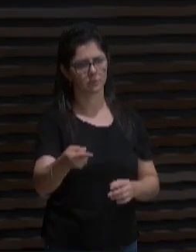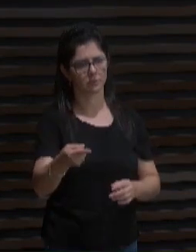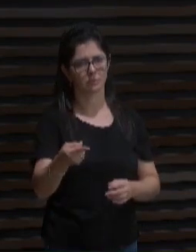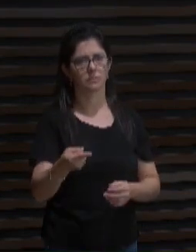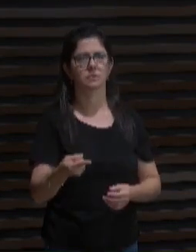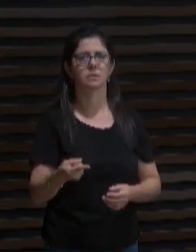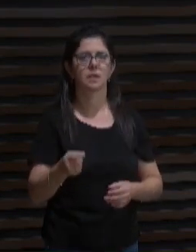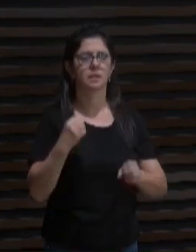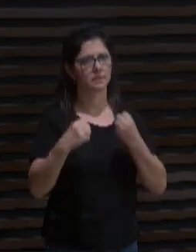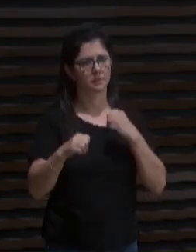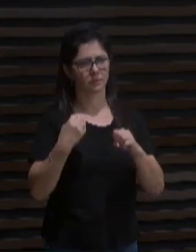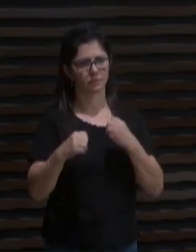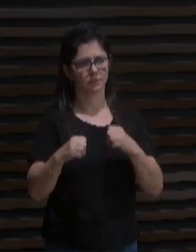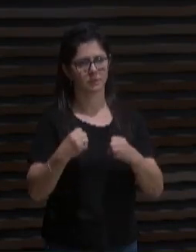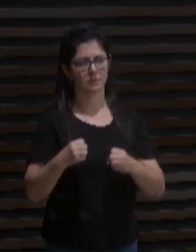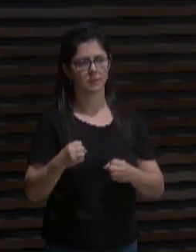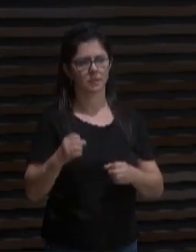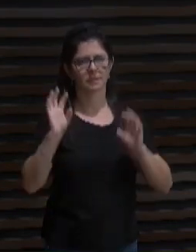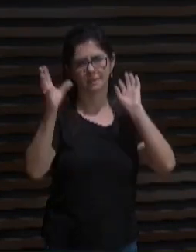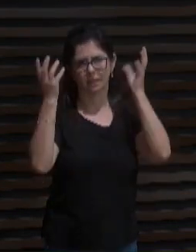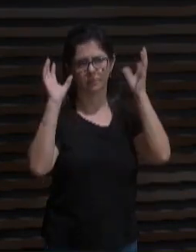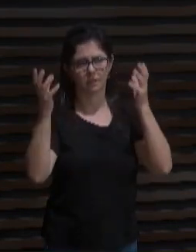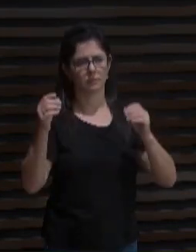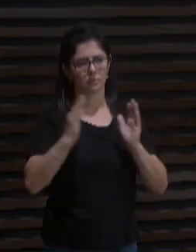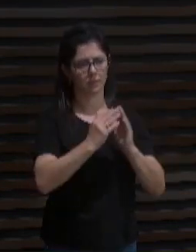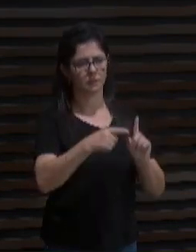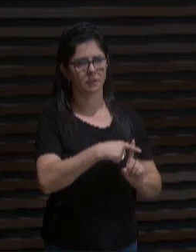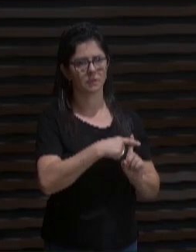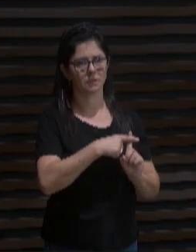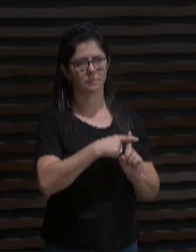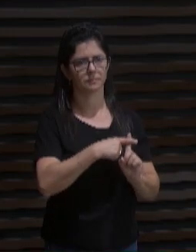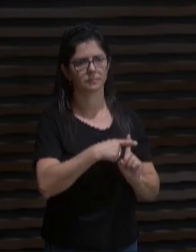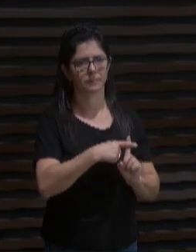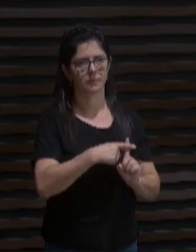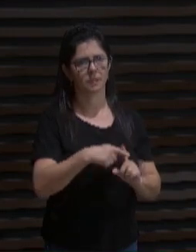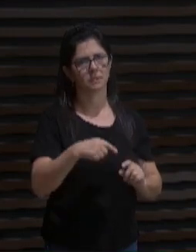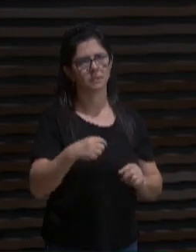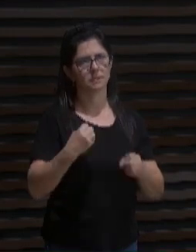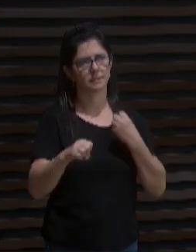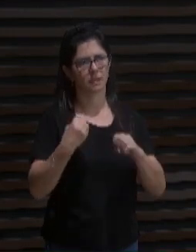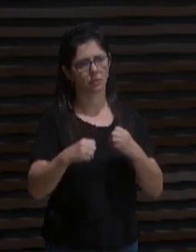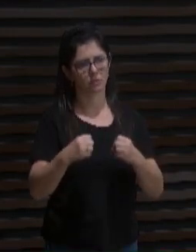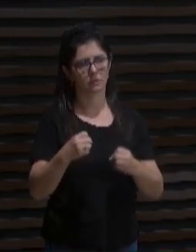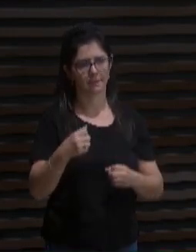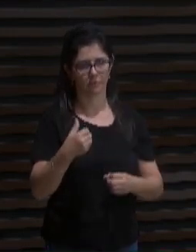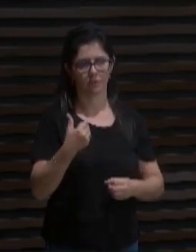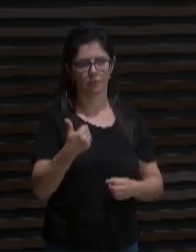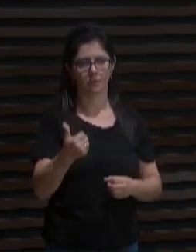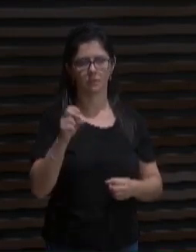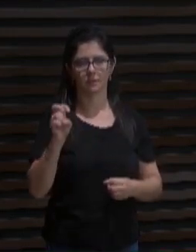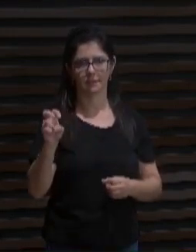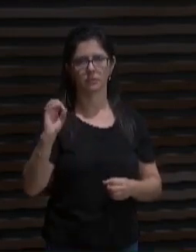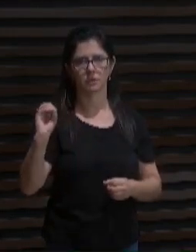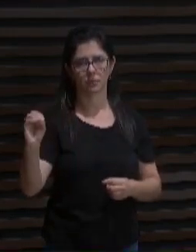os outros salmistas celebrando com a igreja. São 150 salmos. Quantas orações nós